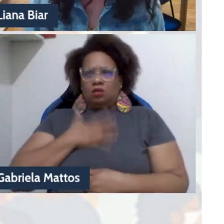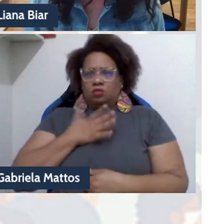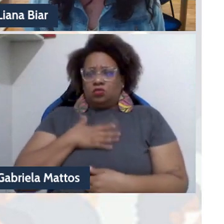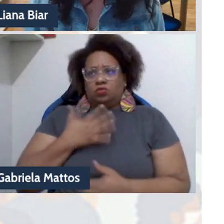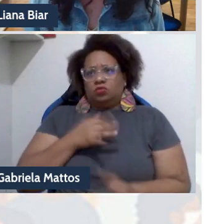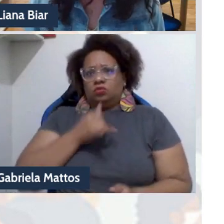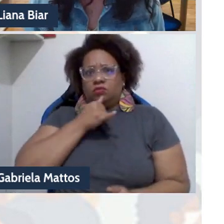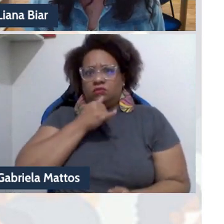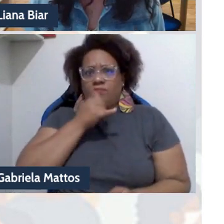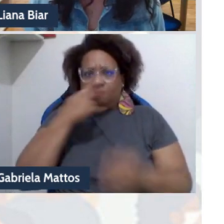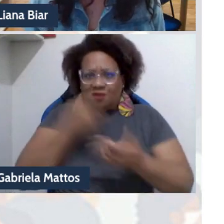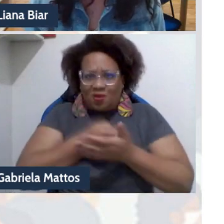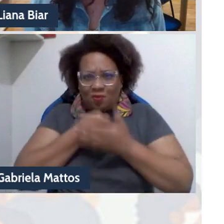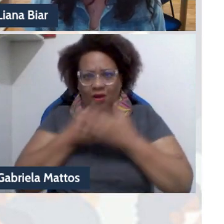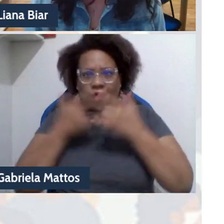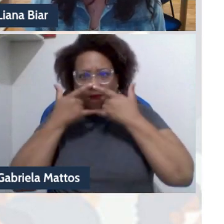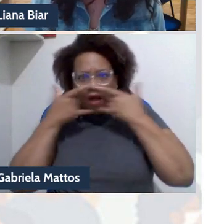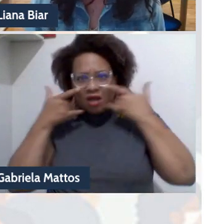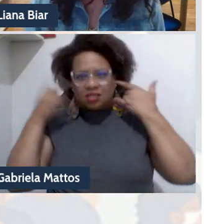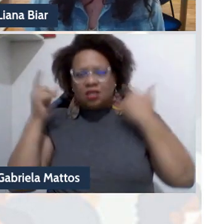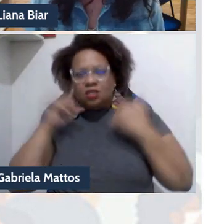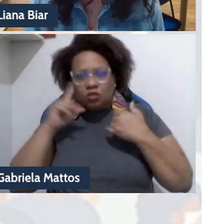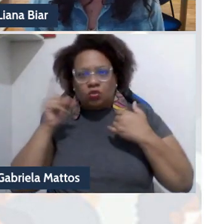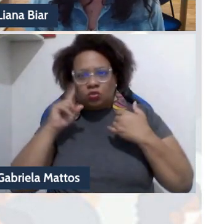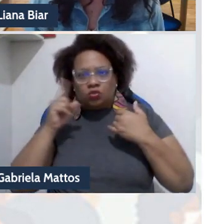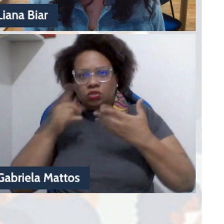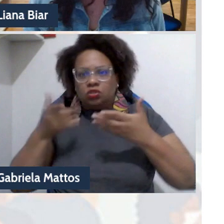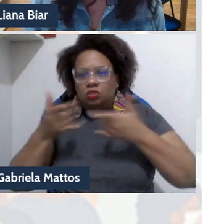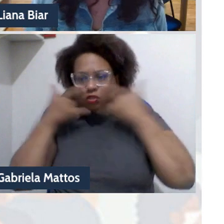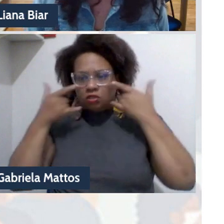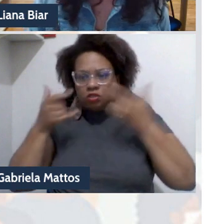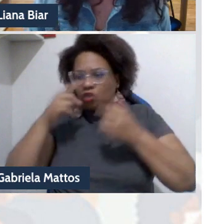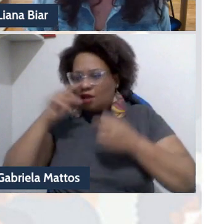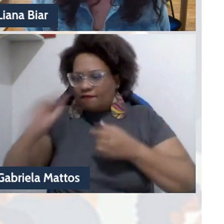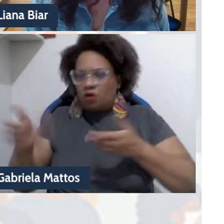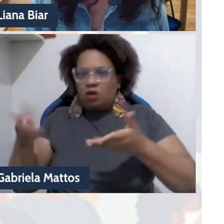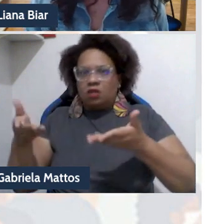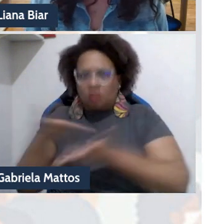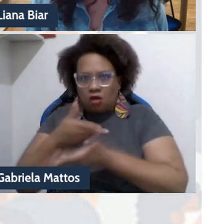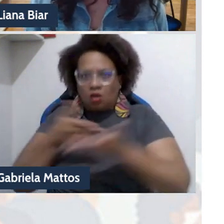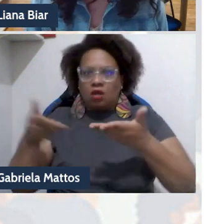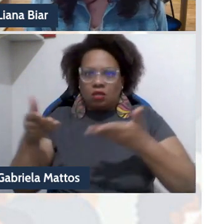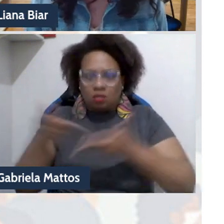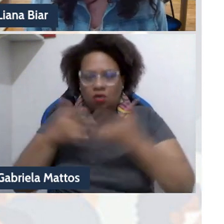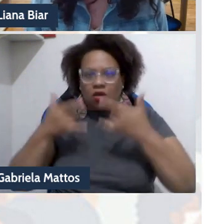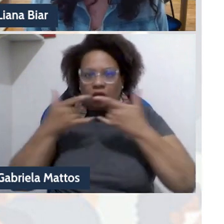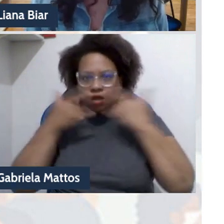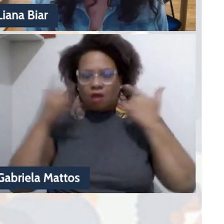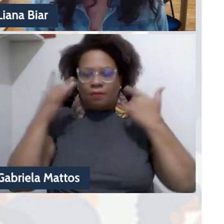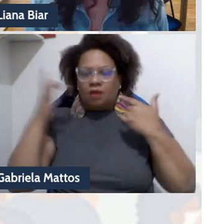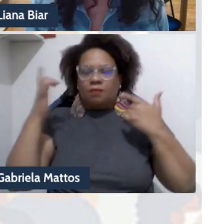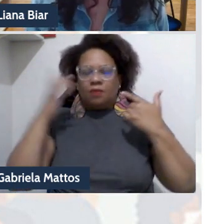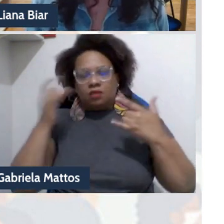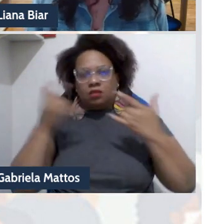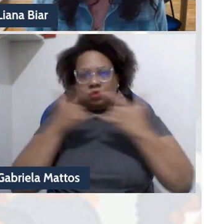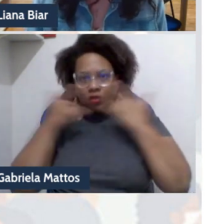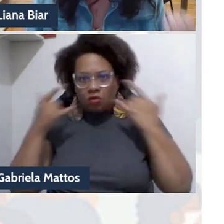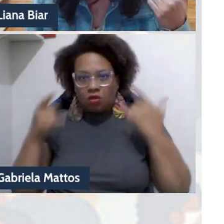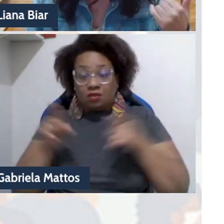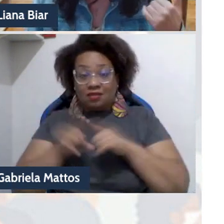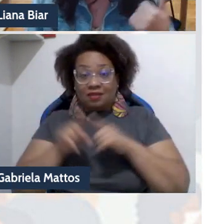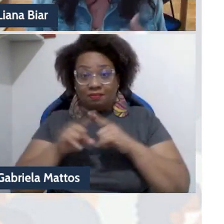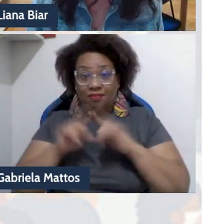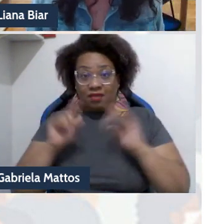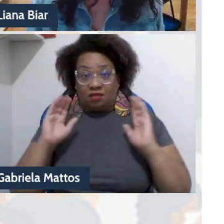tinha que usar máscara diariamente, você tinha que trocar ela, mudar, né? E fora que mesmo dentro da cabine,